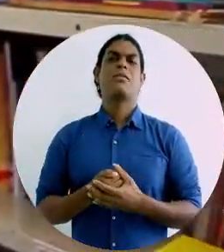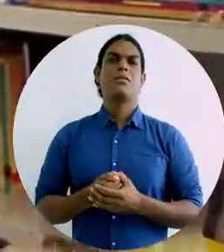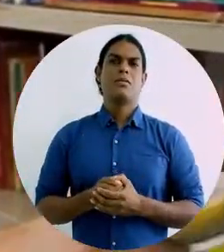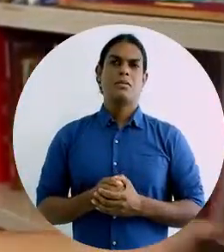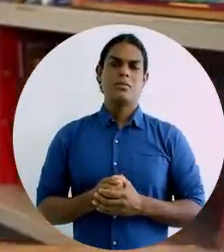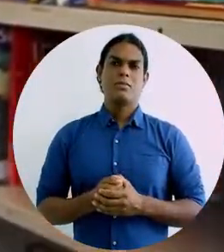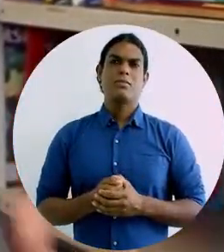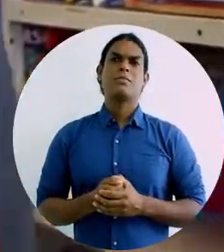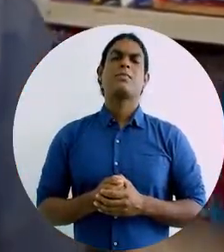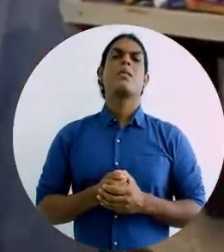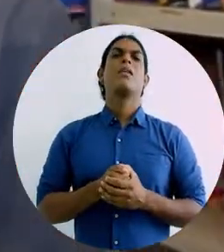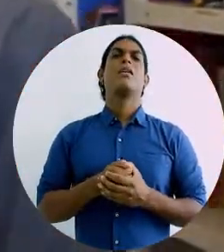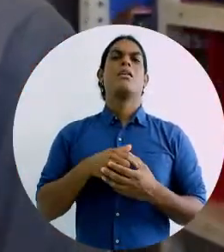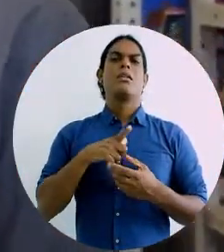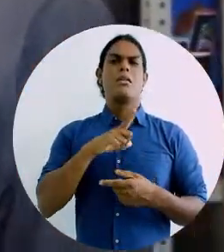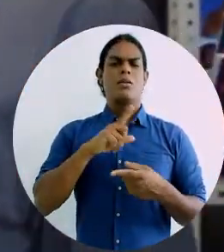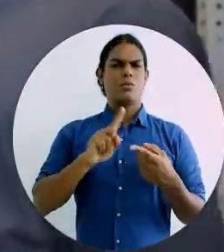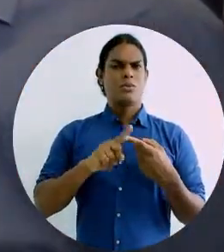outro material também que é